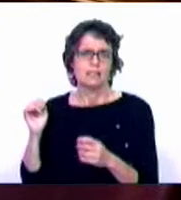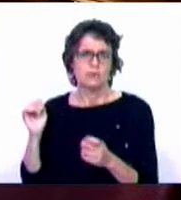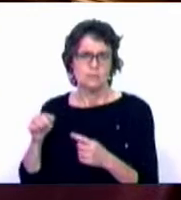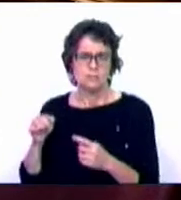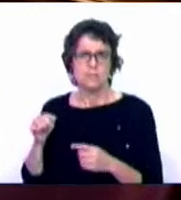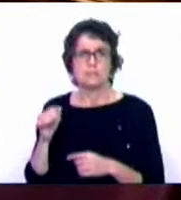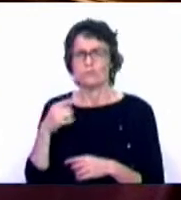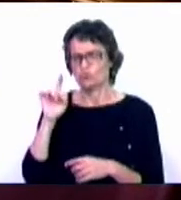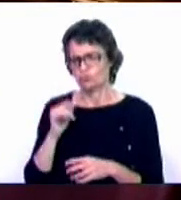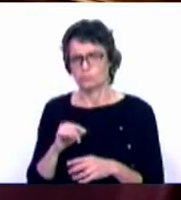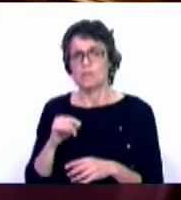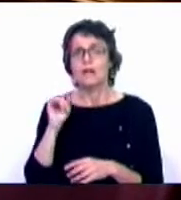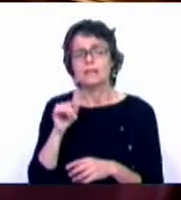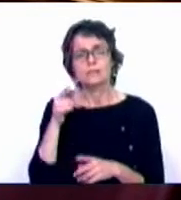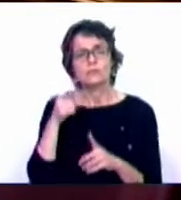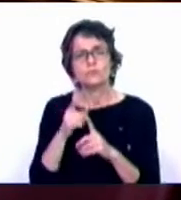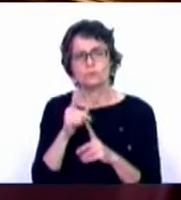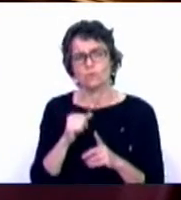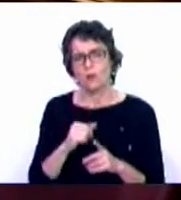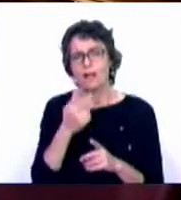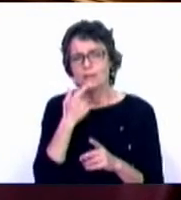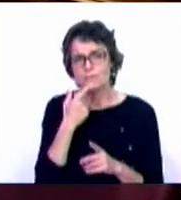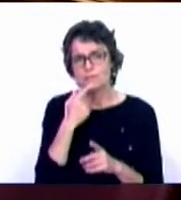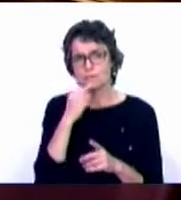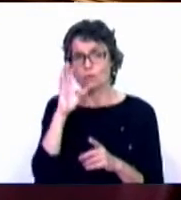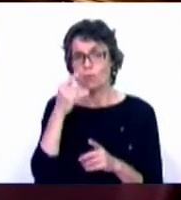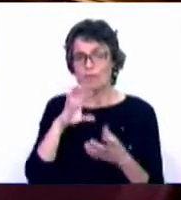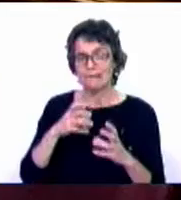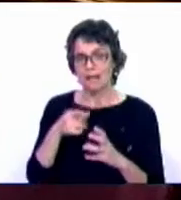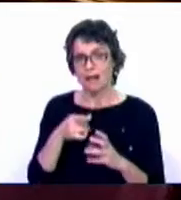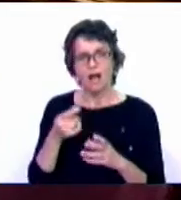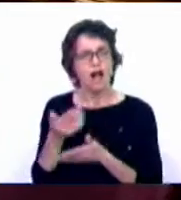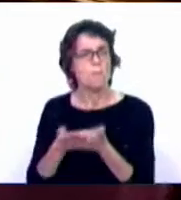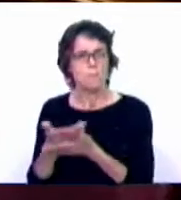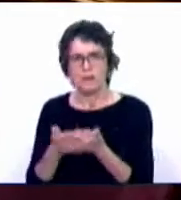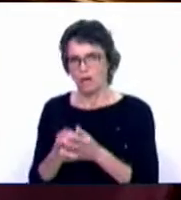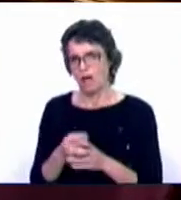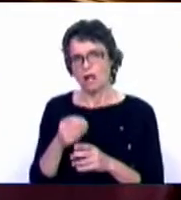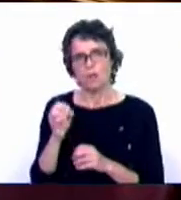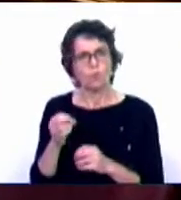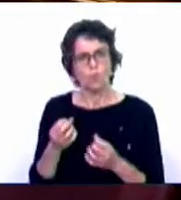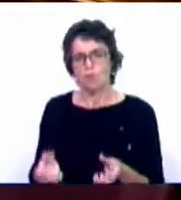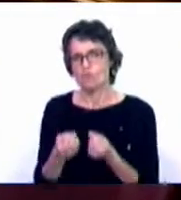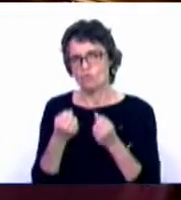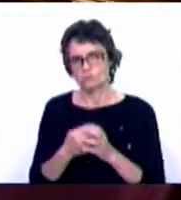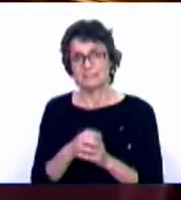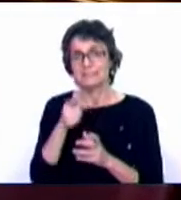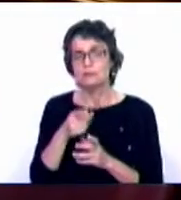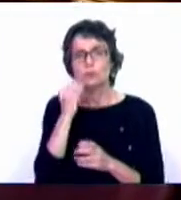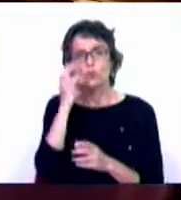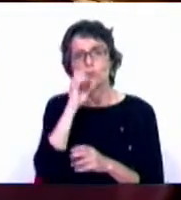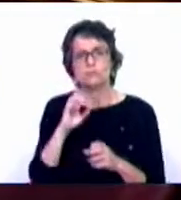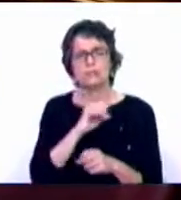mas sim para que de uma vez por toda percebam que quando a crise aperta não há mercados nem mãos invisíveis que nos salvem. Só mesmo o Estado